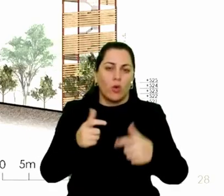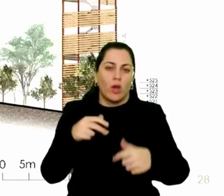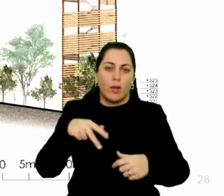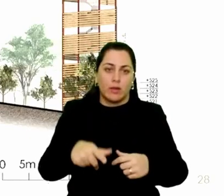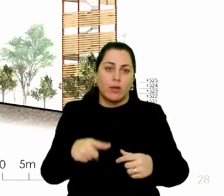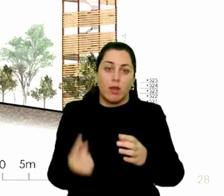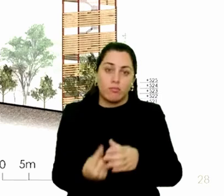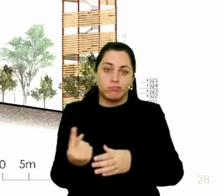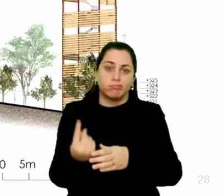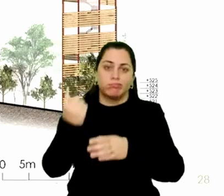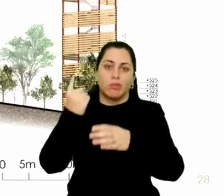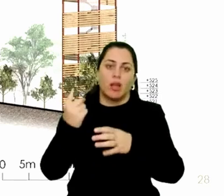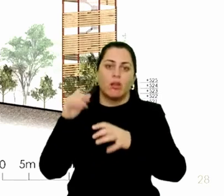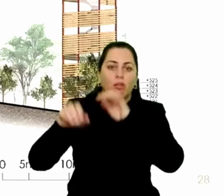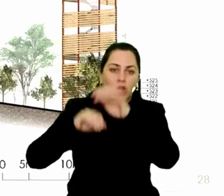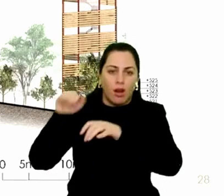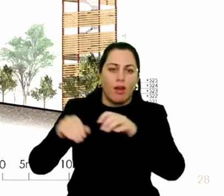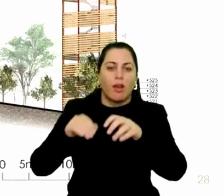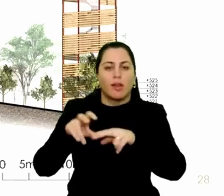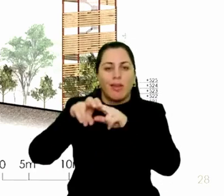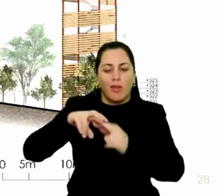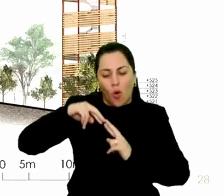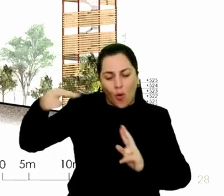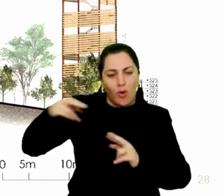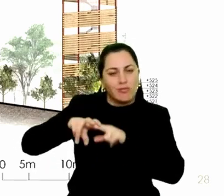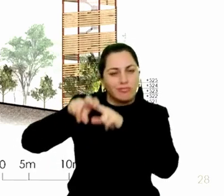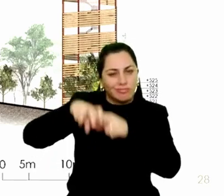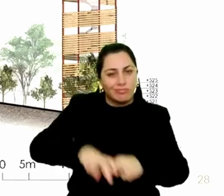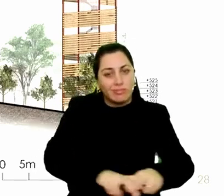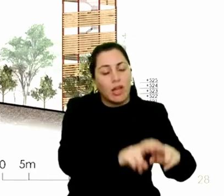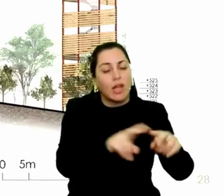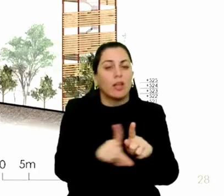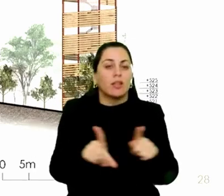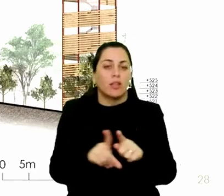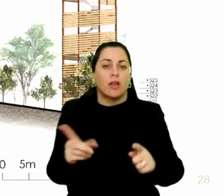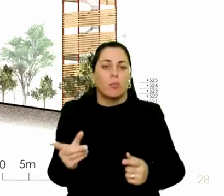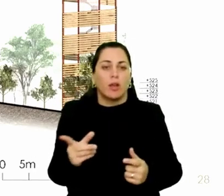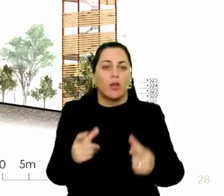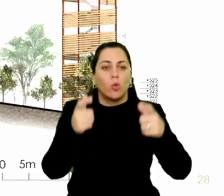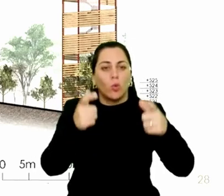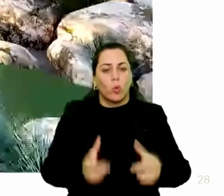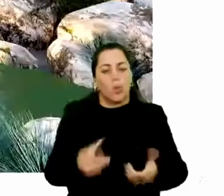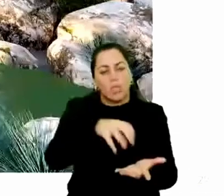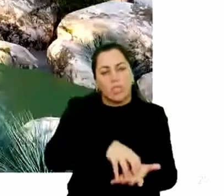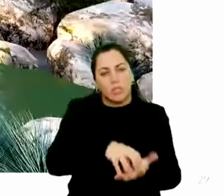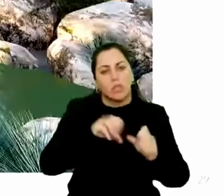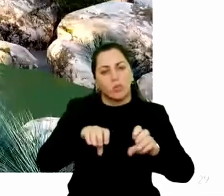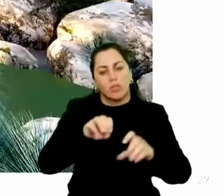o mirante, com a escalada e tirolesa, e, ao meio, o Centro de Educação Ambiental.